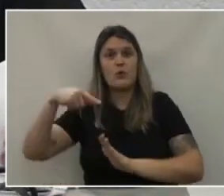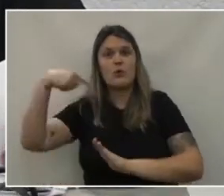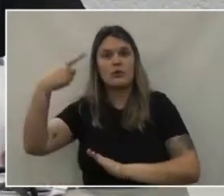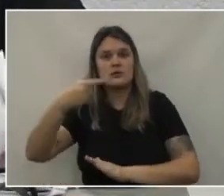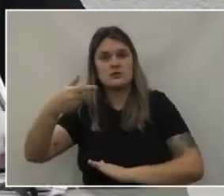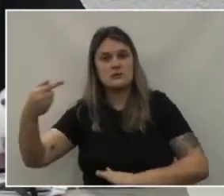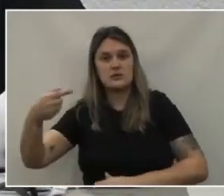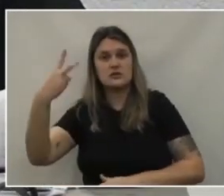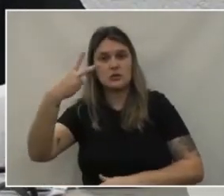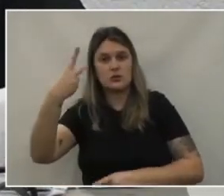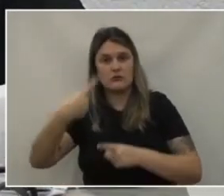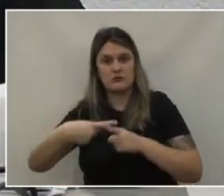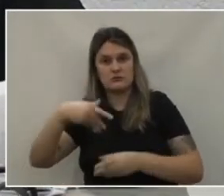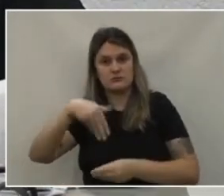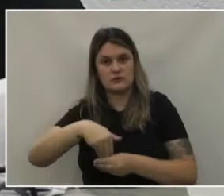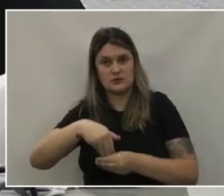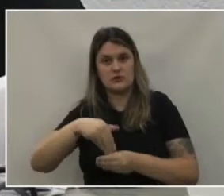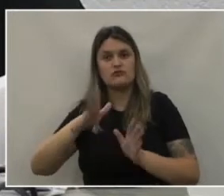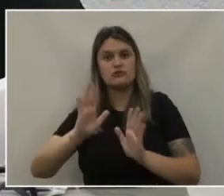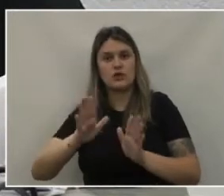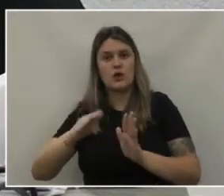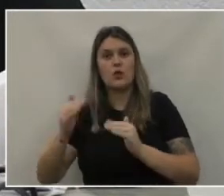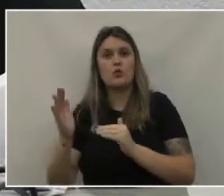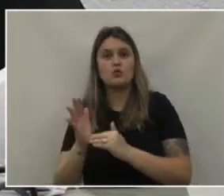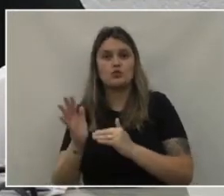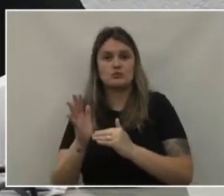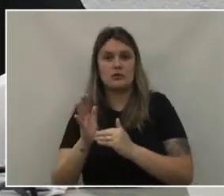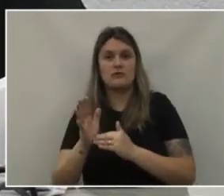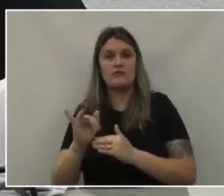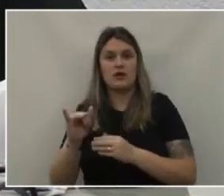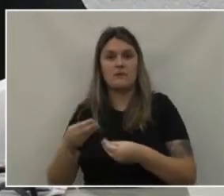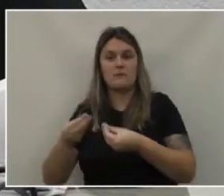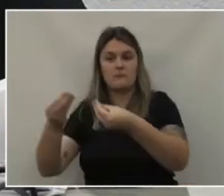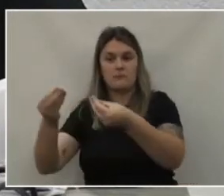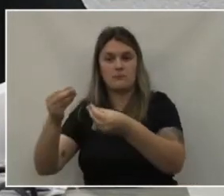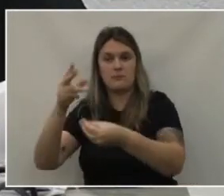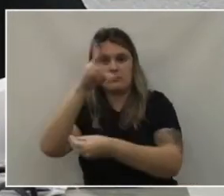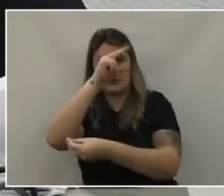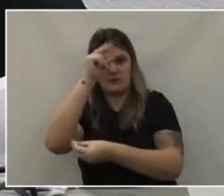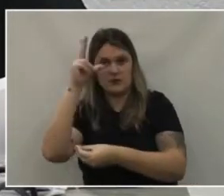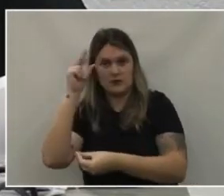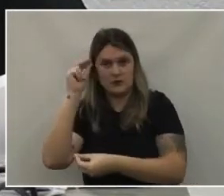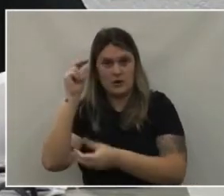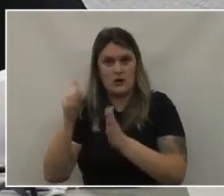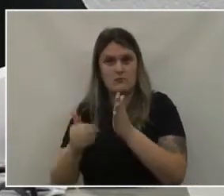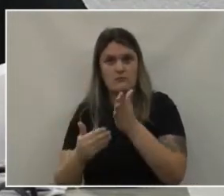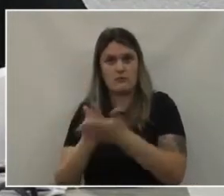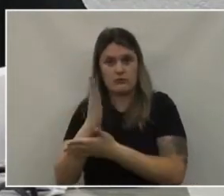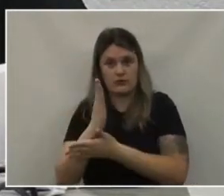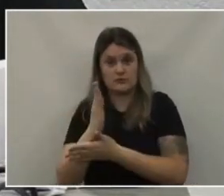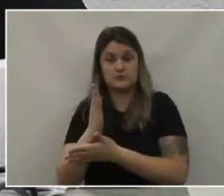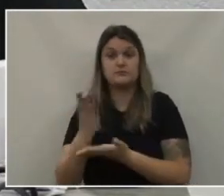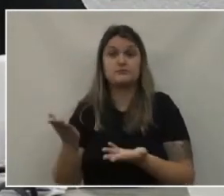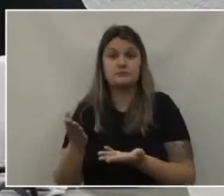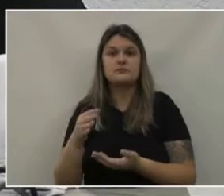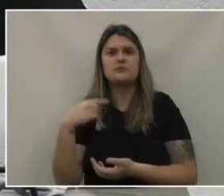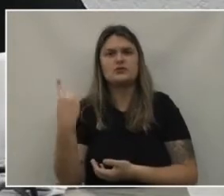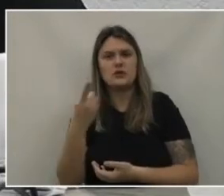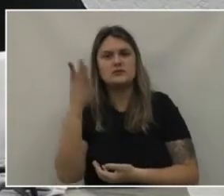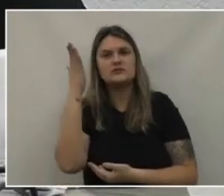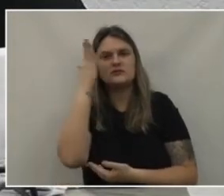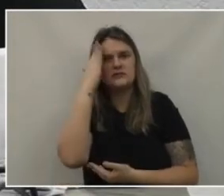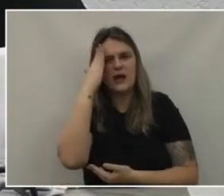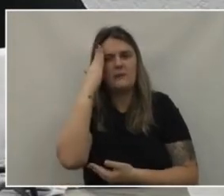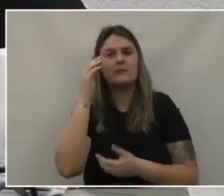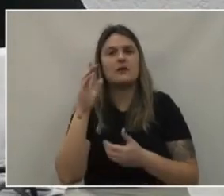ela é votada em segundo turno e já vai para a sanção do prefeito. Falando em sanção do prefeito, sabemos que